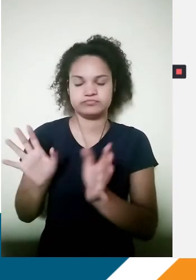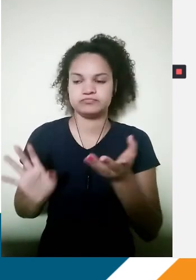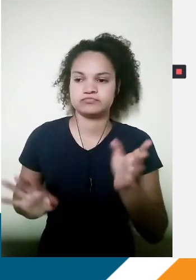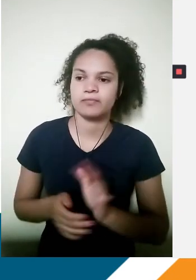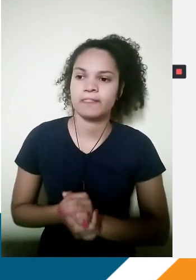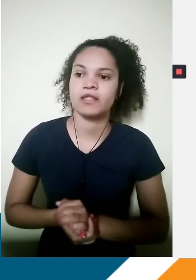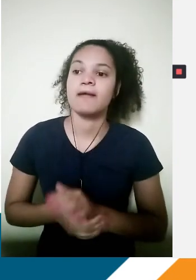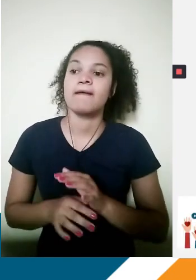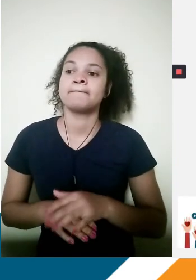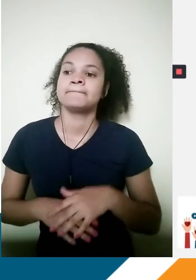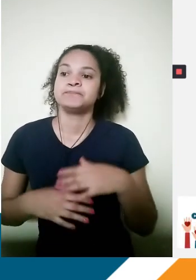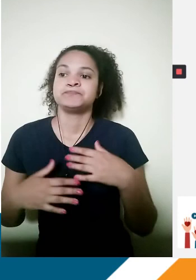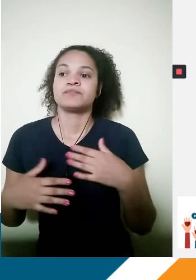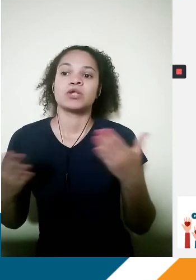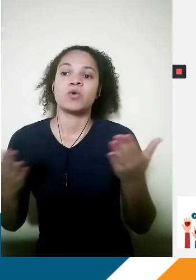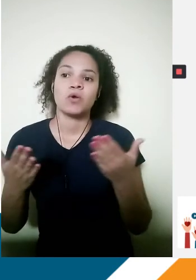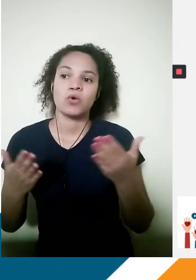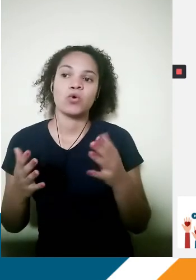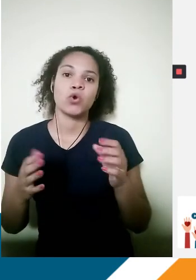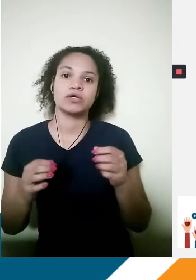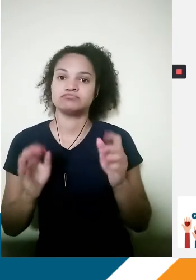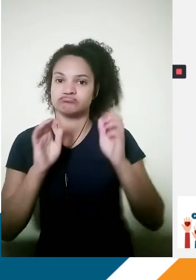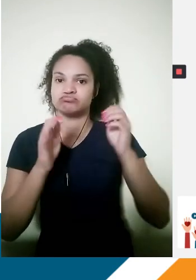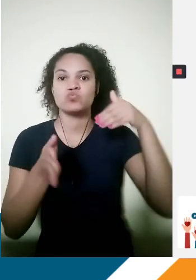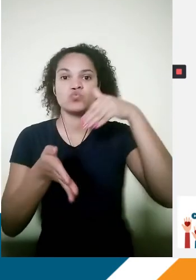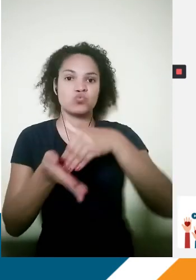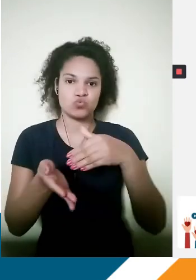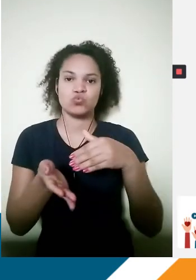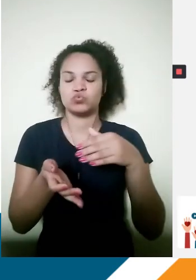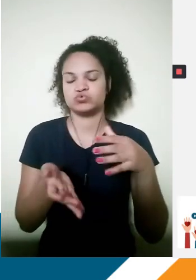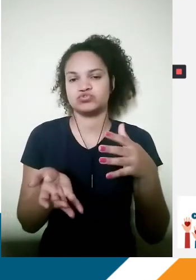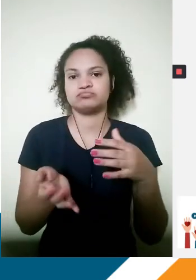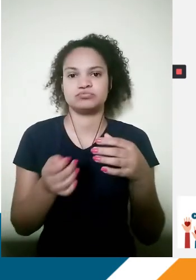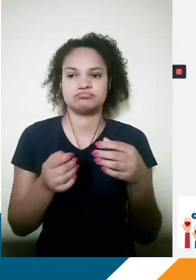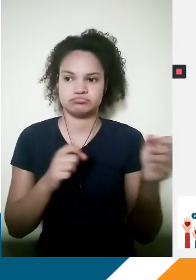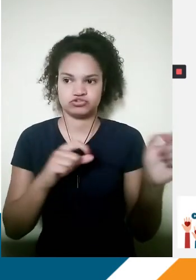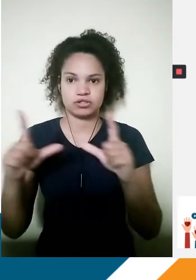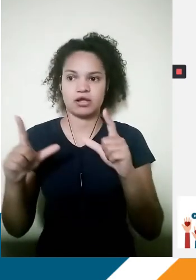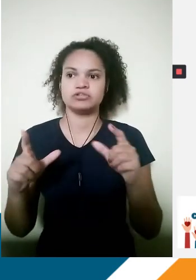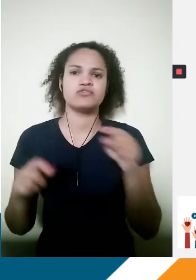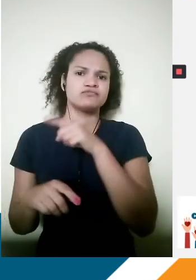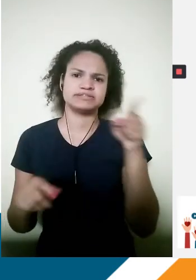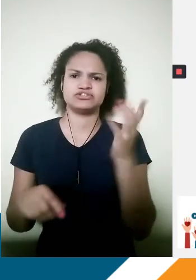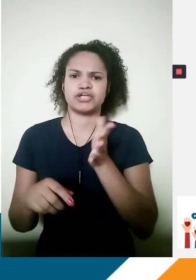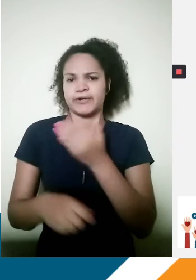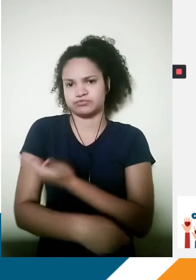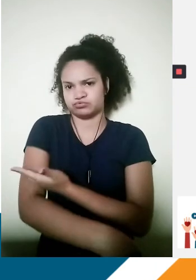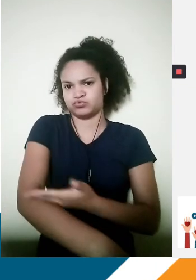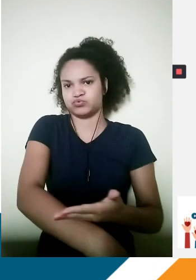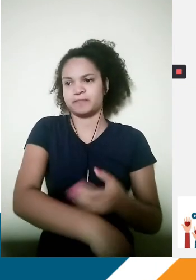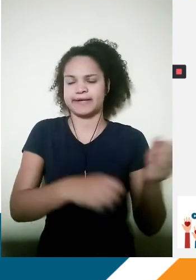Então, indo para o nosso slide final, nós já temos um modelo, vocês já devem estar bem acostumados.